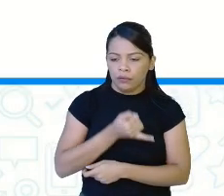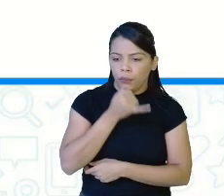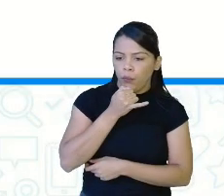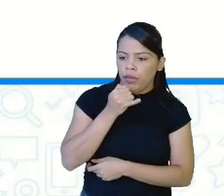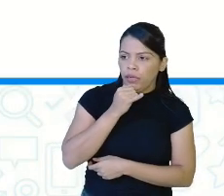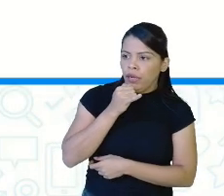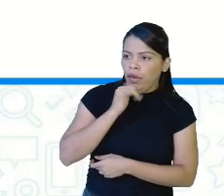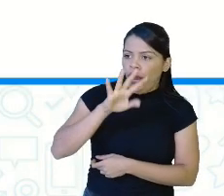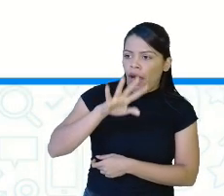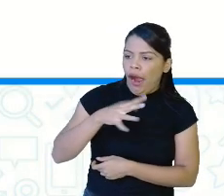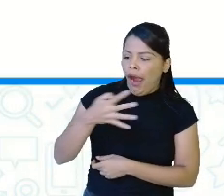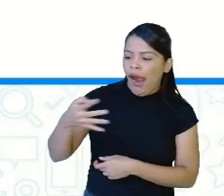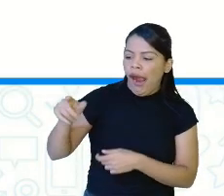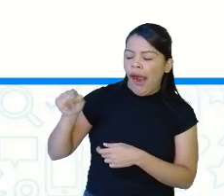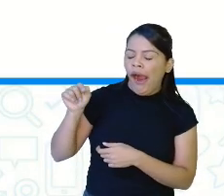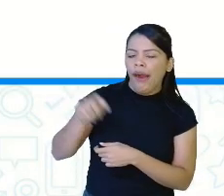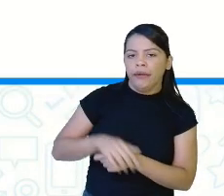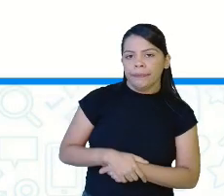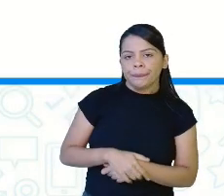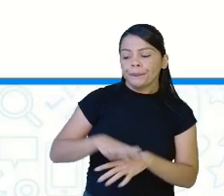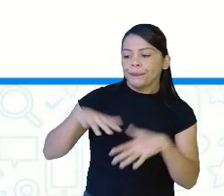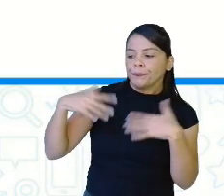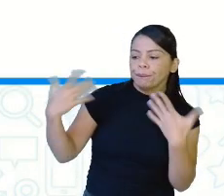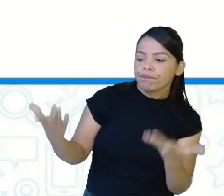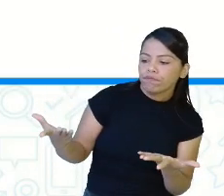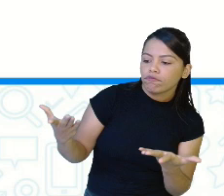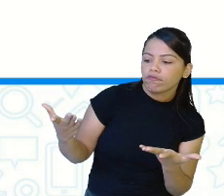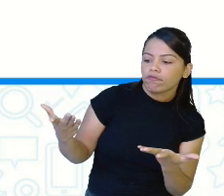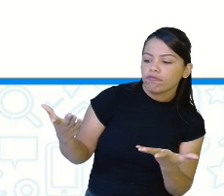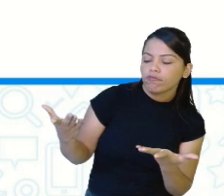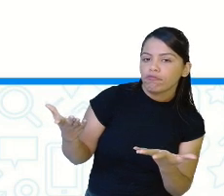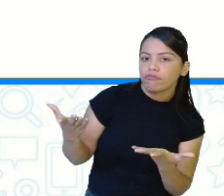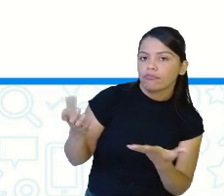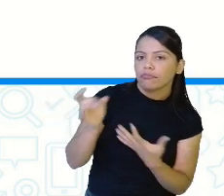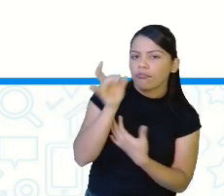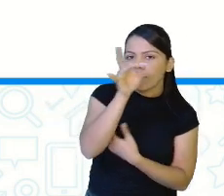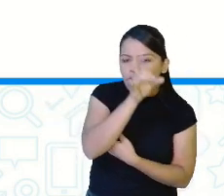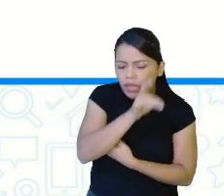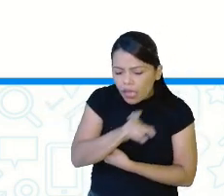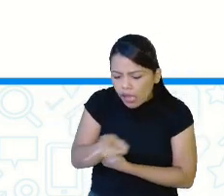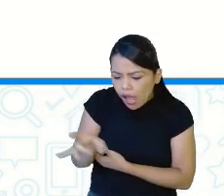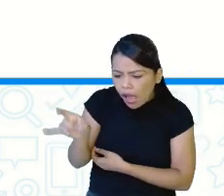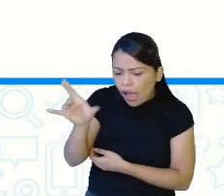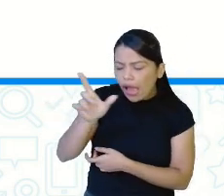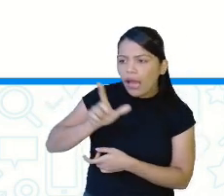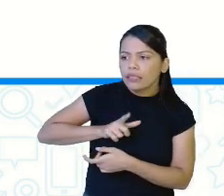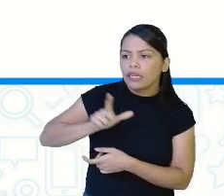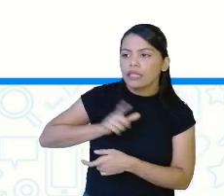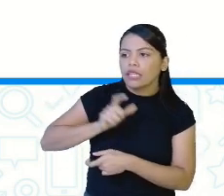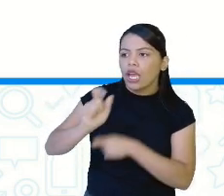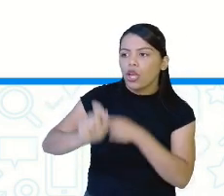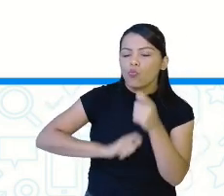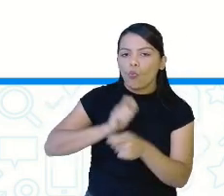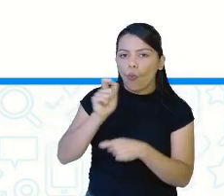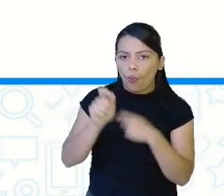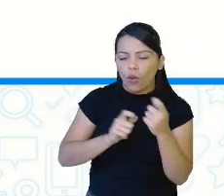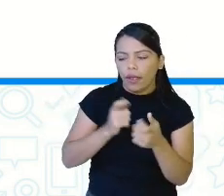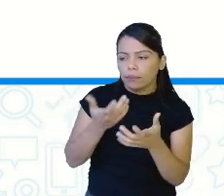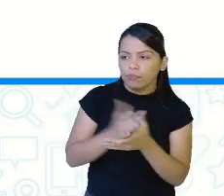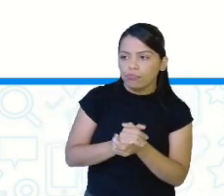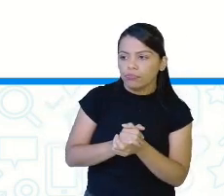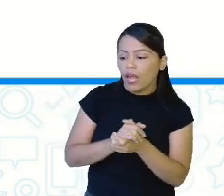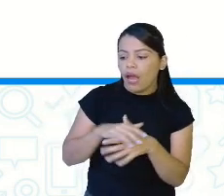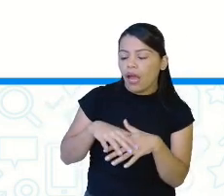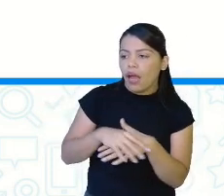desse possui o lado 1 centímetro. Presta atenção. Eu disse cada lado